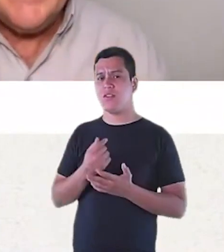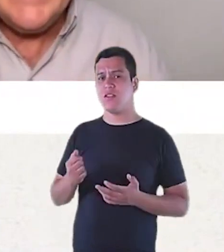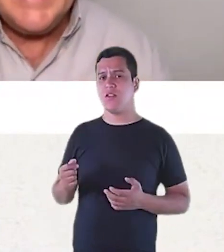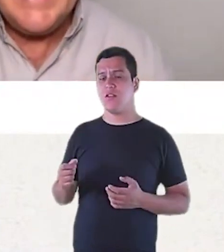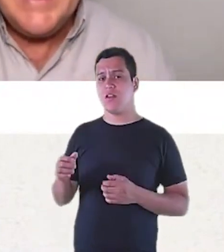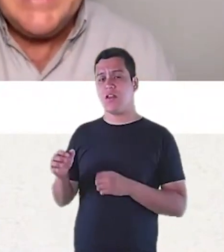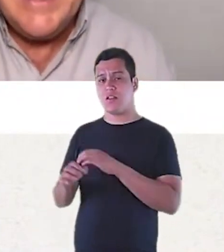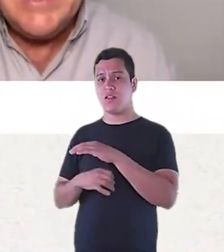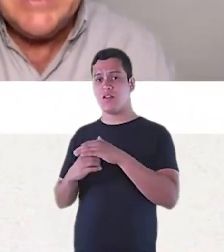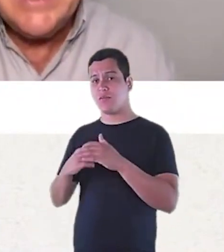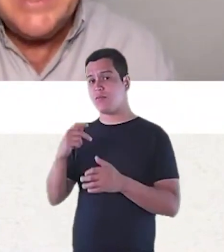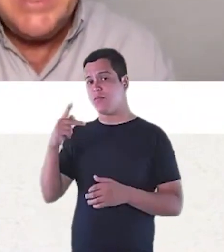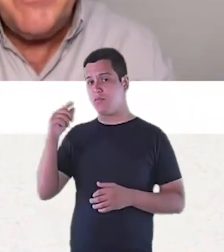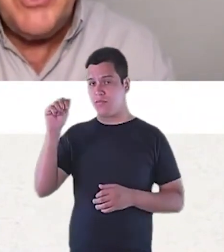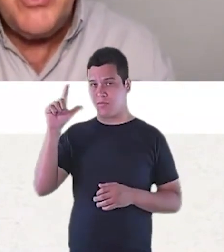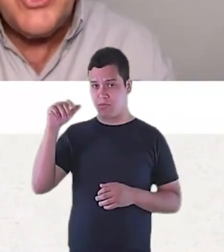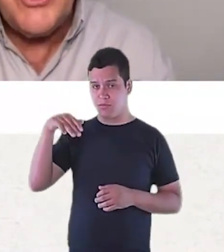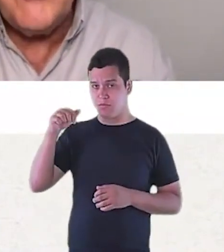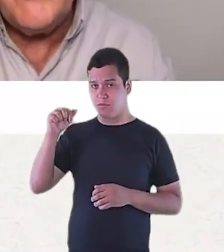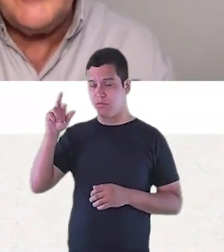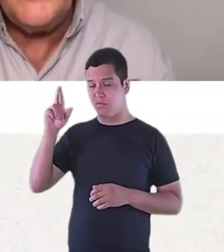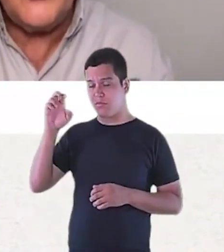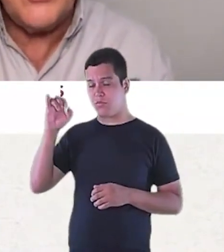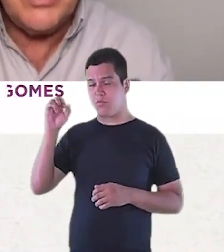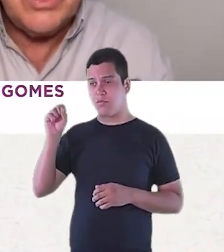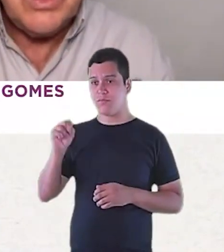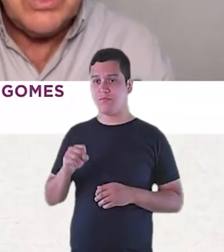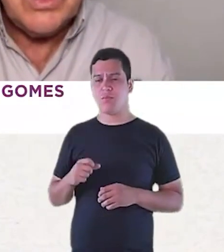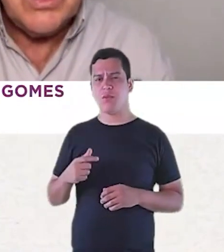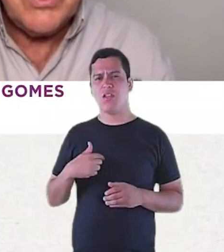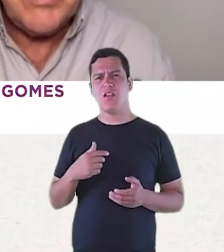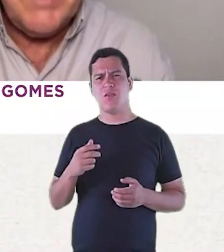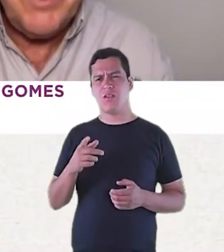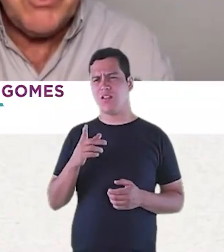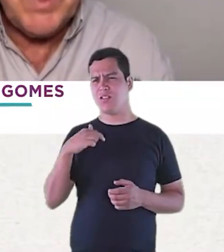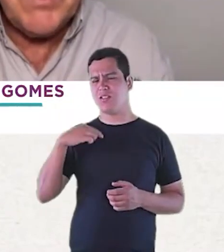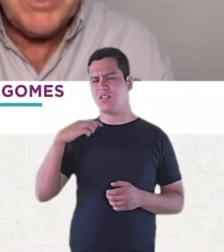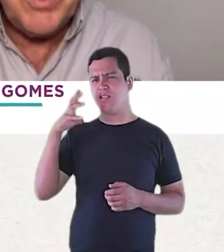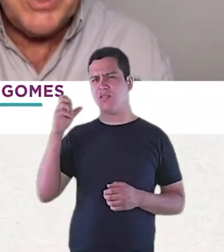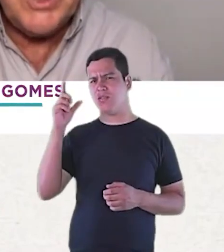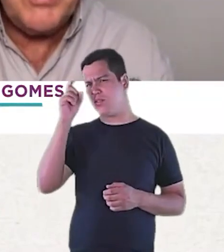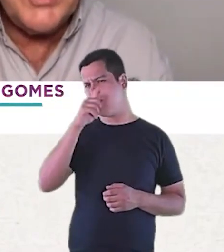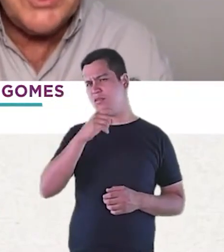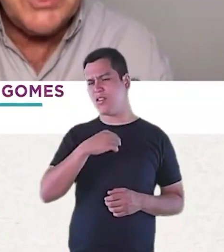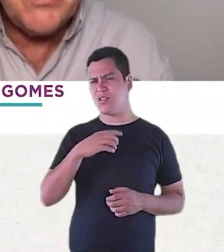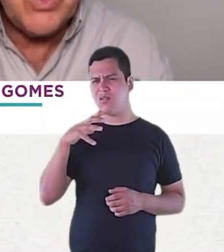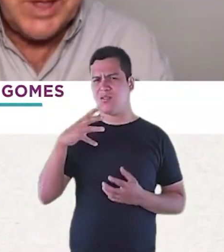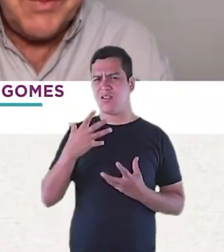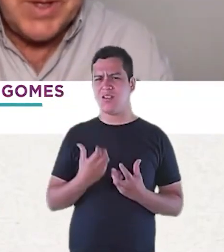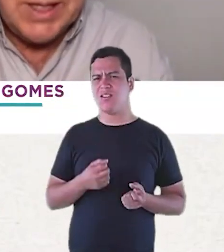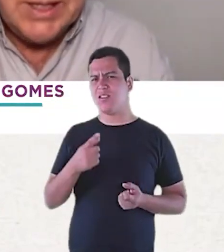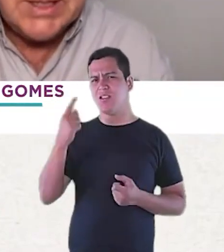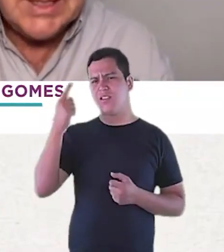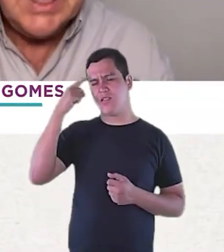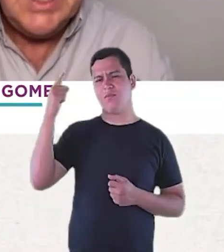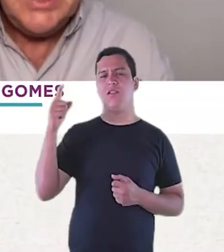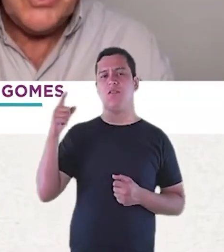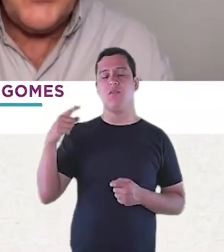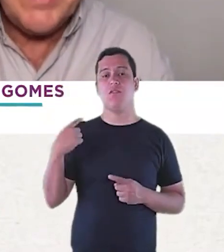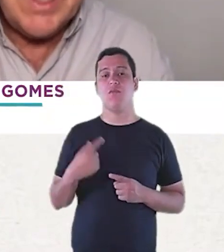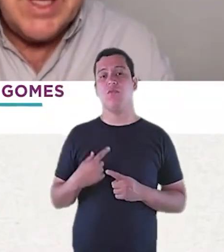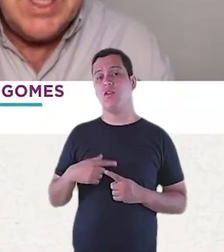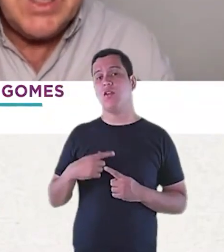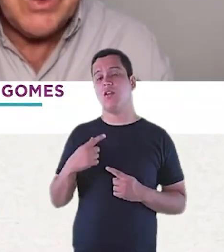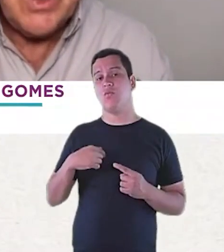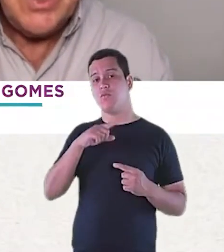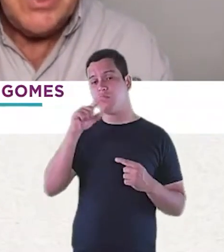relutei muito a aceitar a ideia de que teria havido um genocídio no escravismo brasileiro, porque o objetivo do traficante,